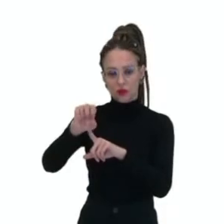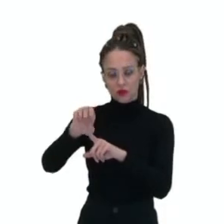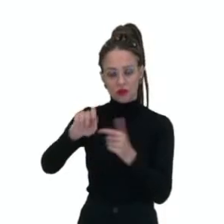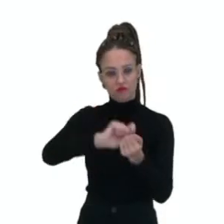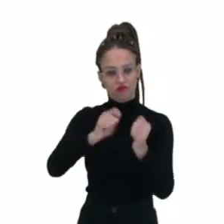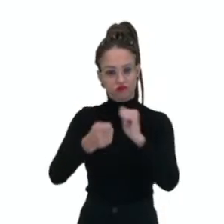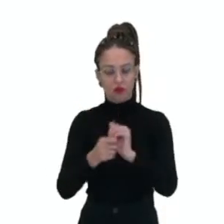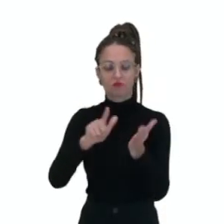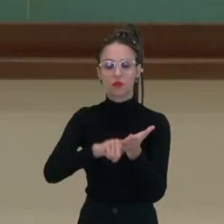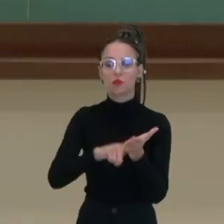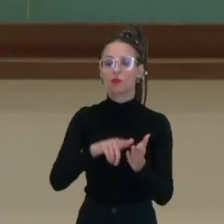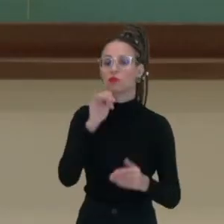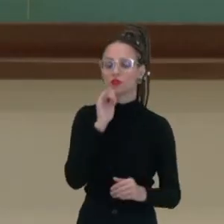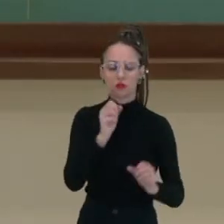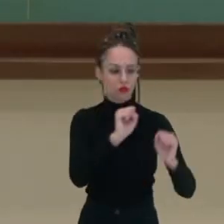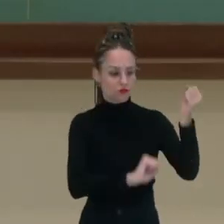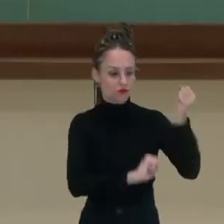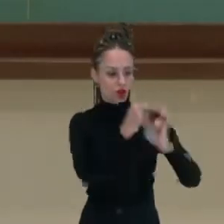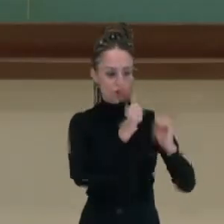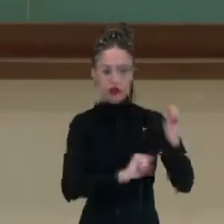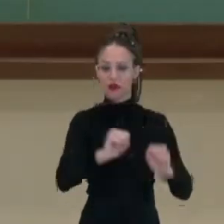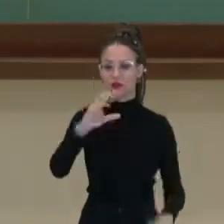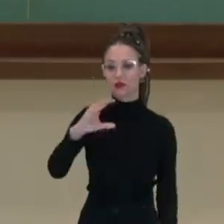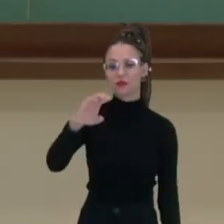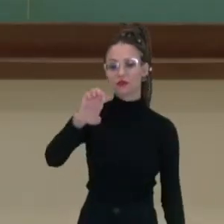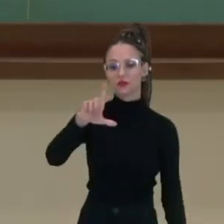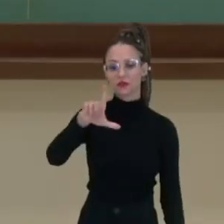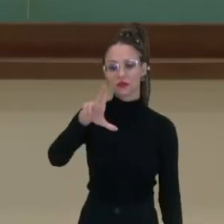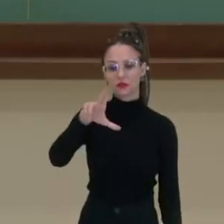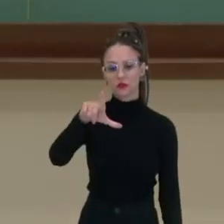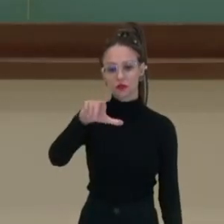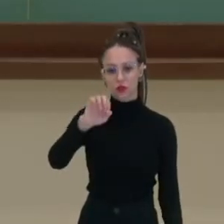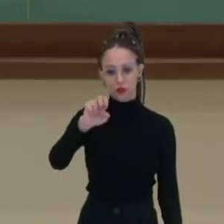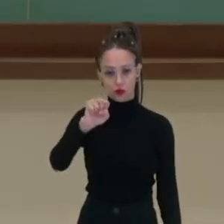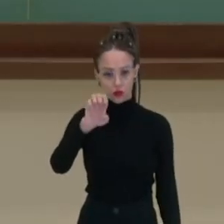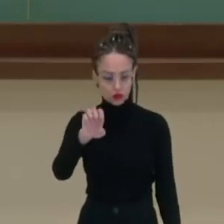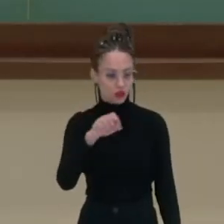exemplo, fábricas de celulose é um exemplo de uma